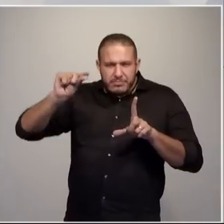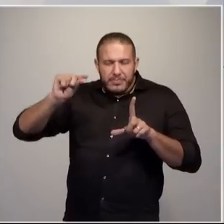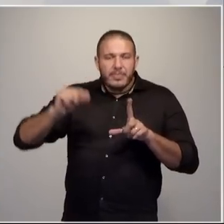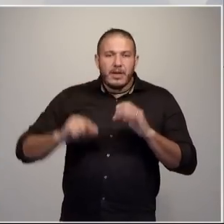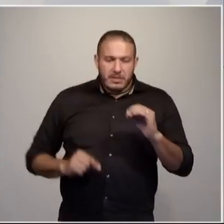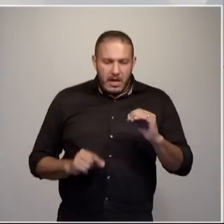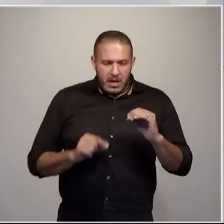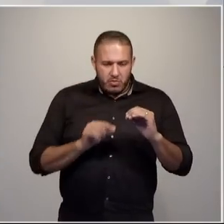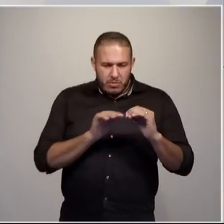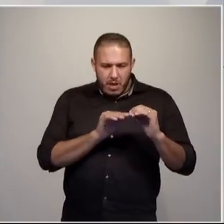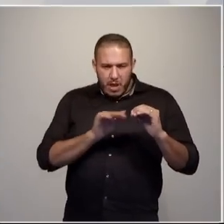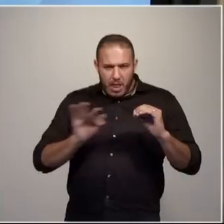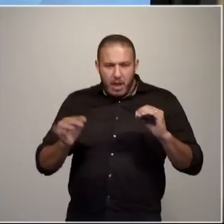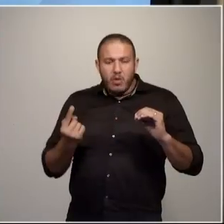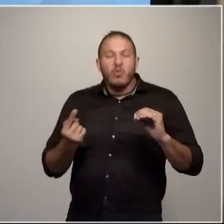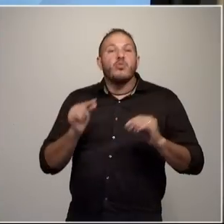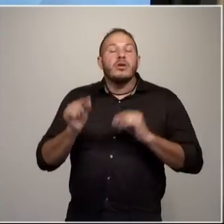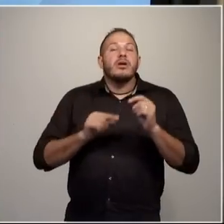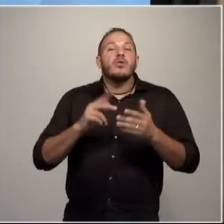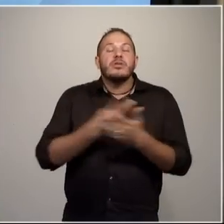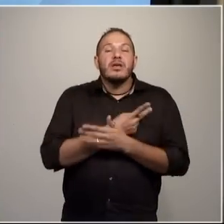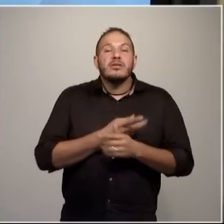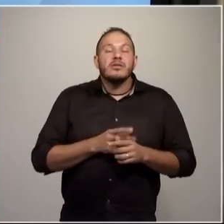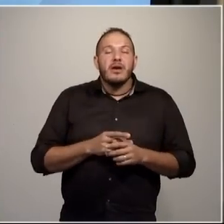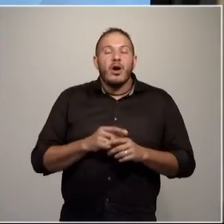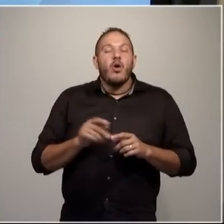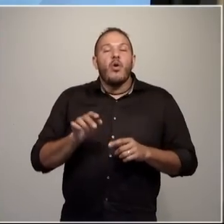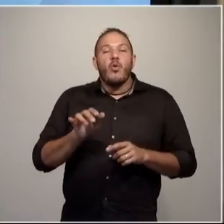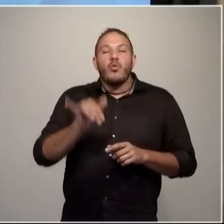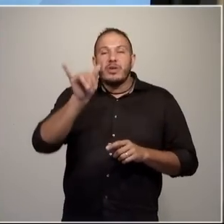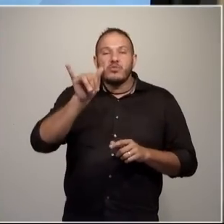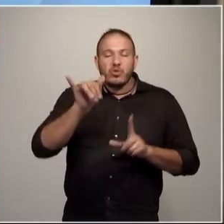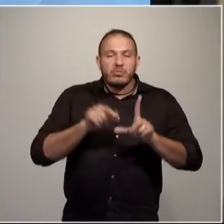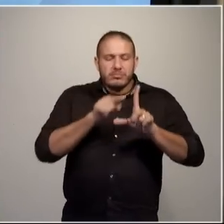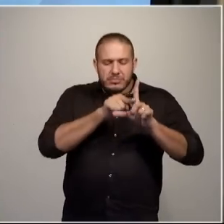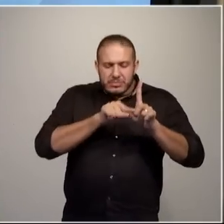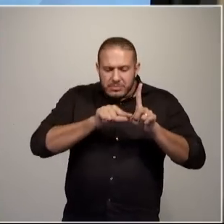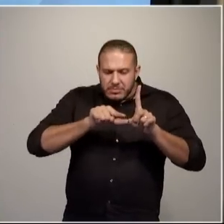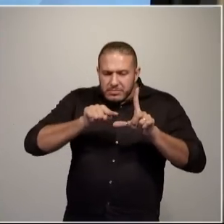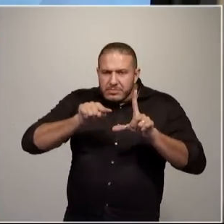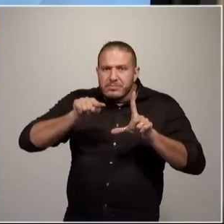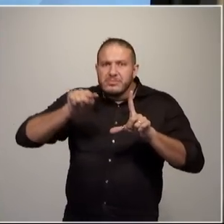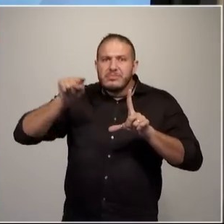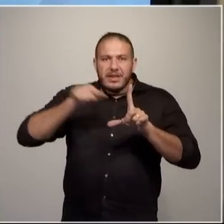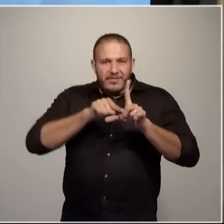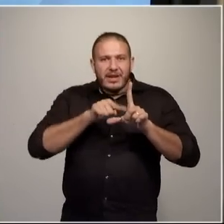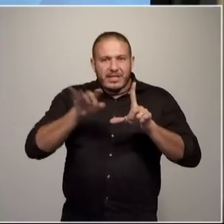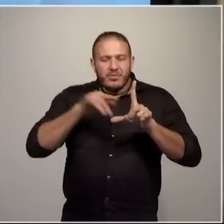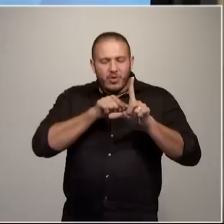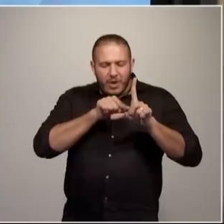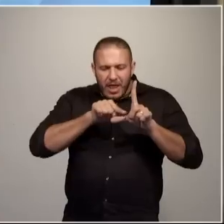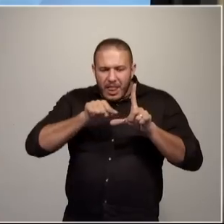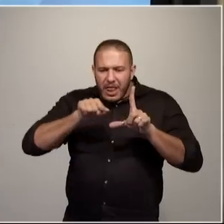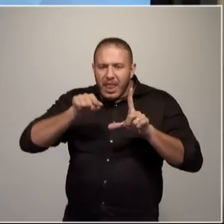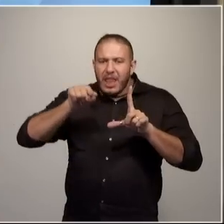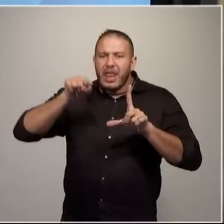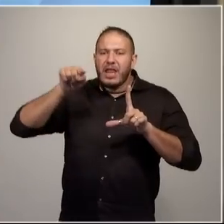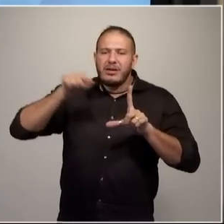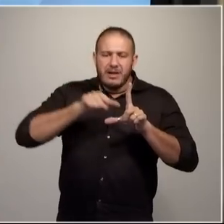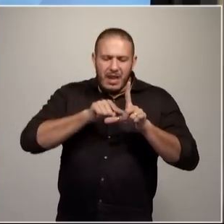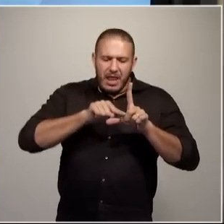olha o que acontece com o y. O y varia na vertical. Procura a direção do y. O y varia na vertical. O y varia